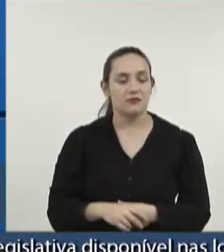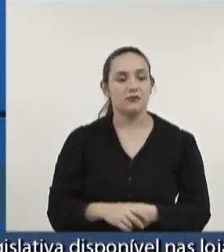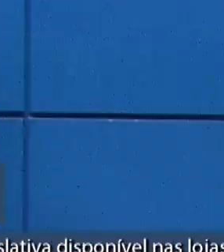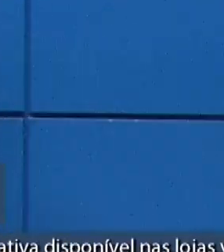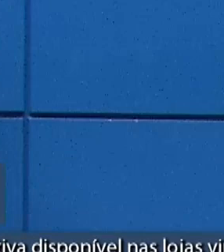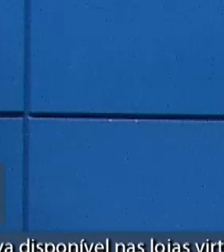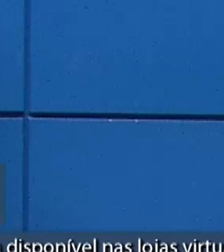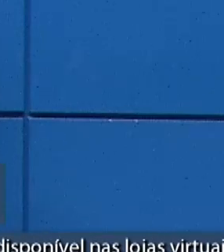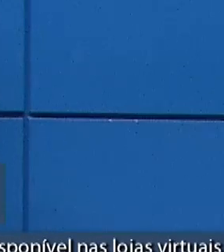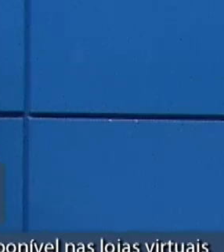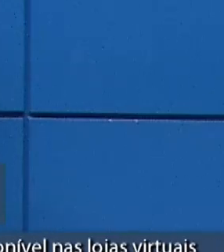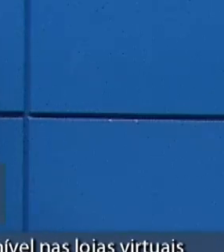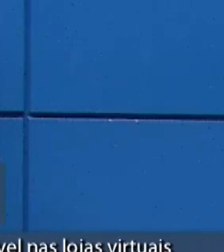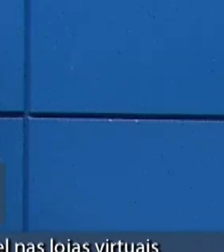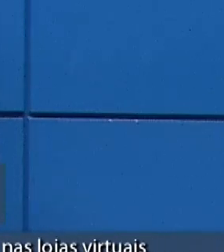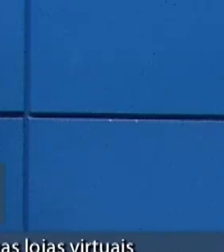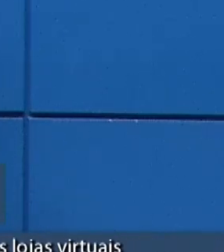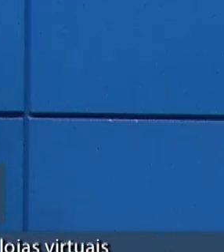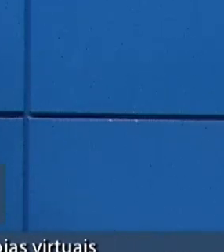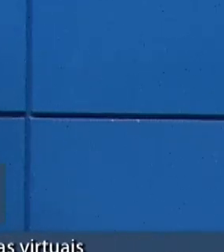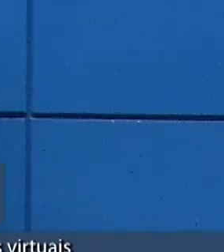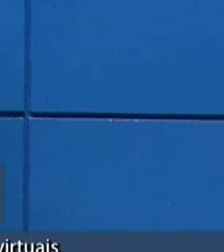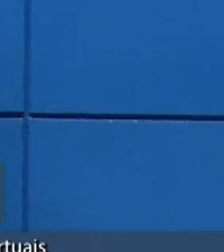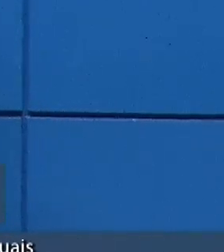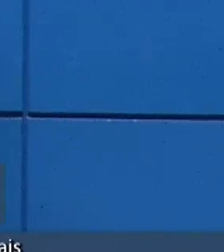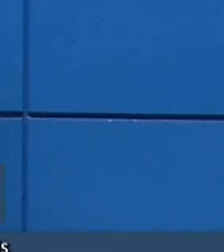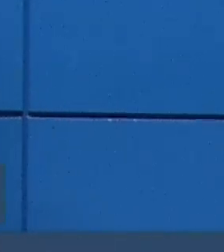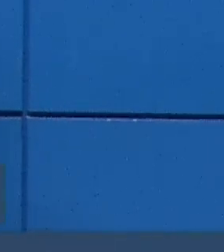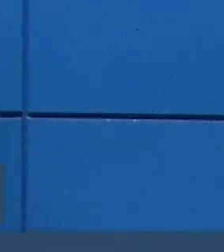Vossa Excelência dispõe de 10 minutos.